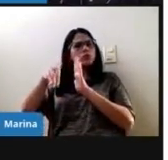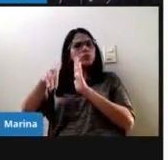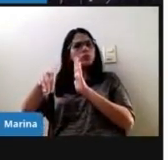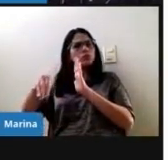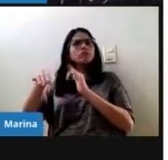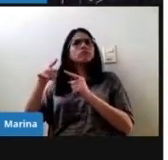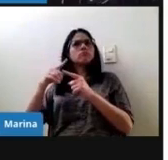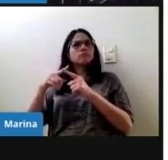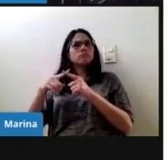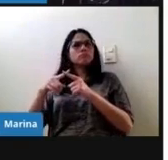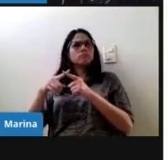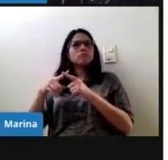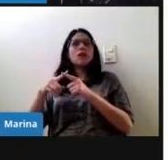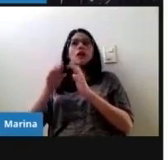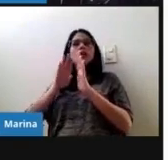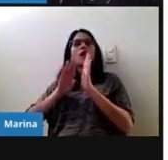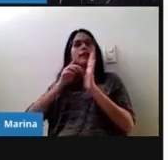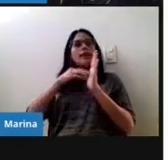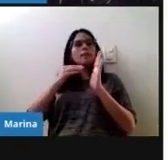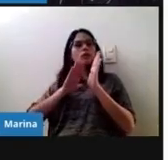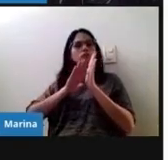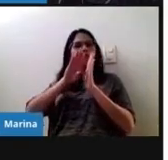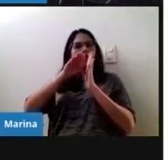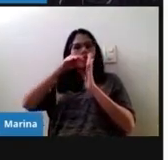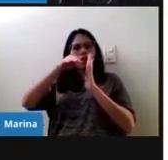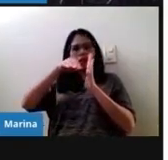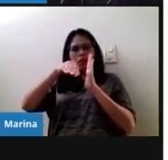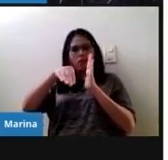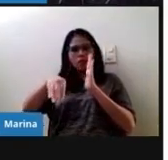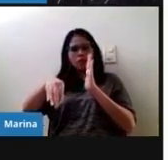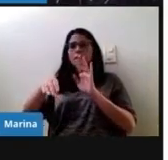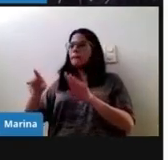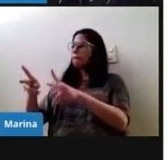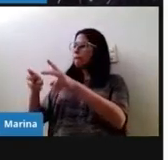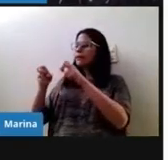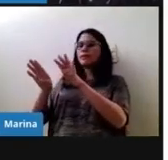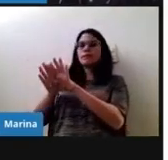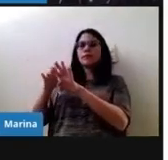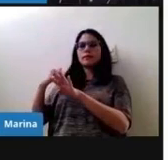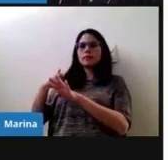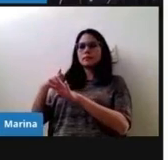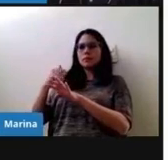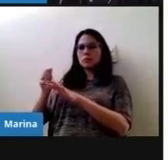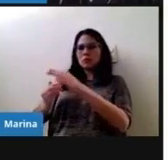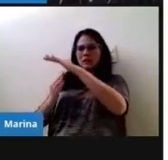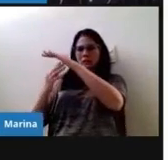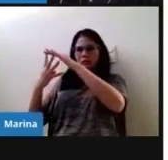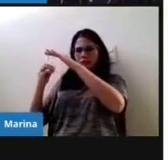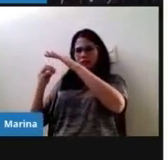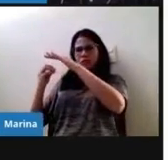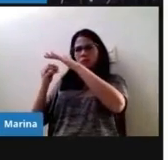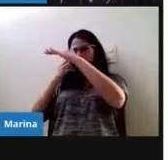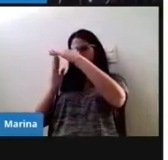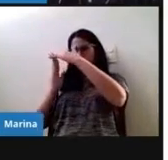uma melhora, um aumento da expectativa de vida ao nascer, tá? E aí nós temos o quê? É